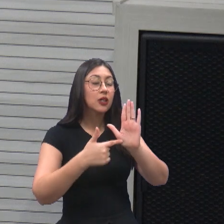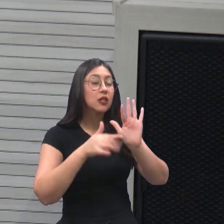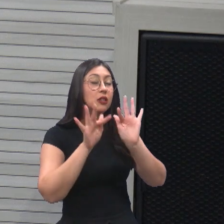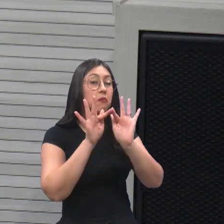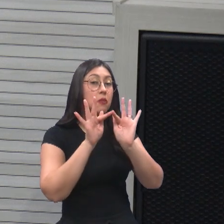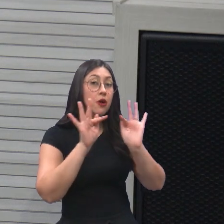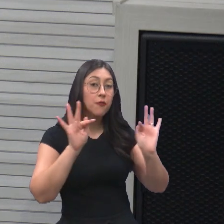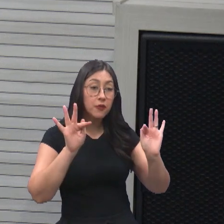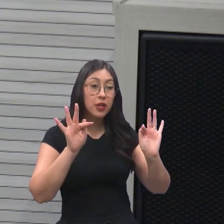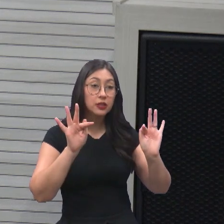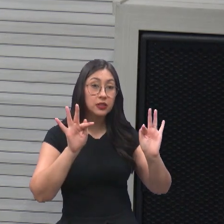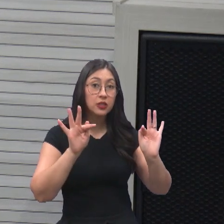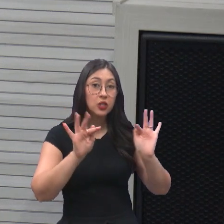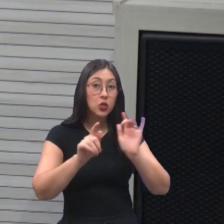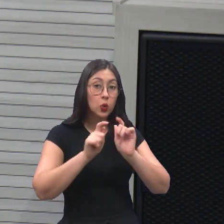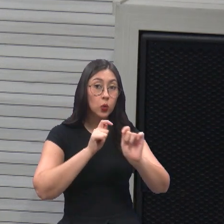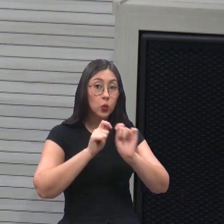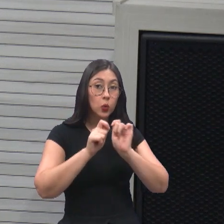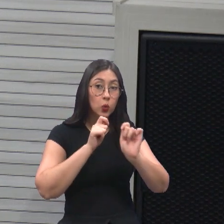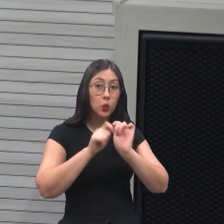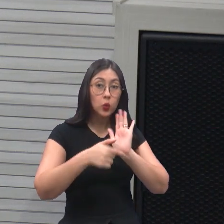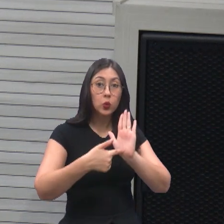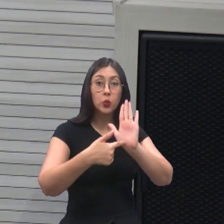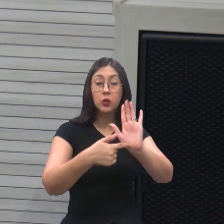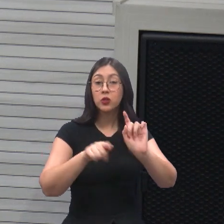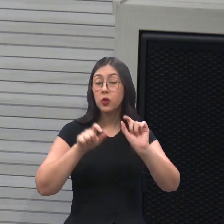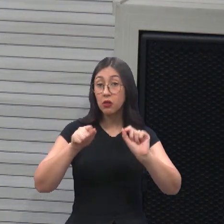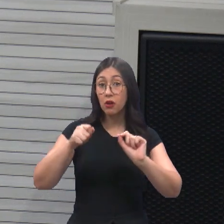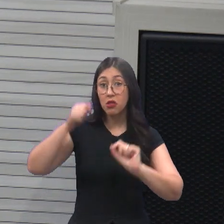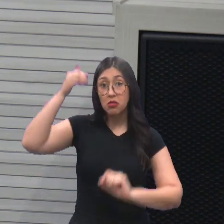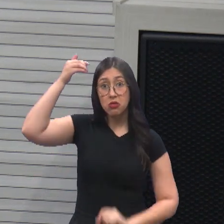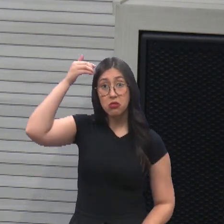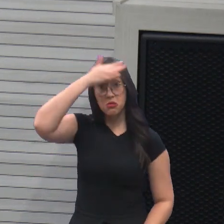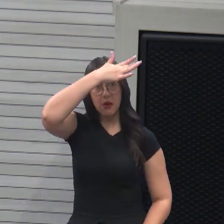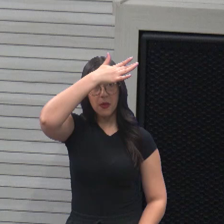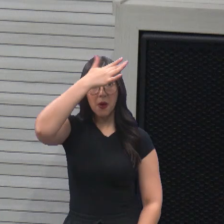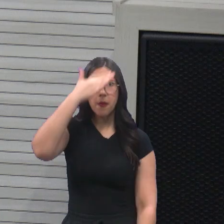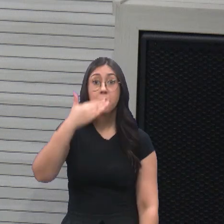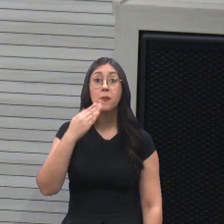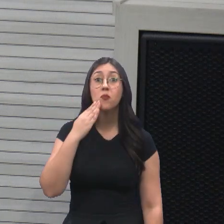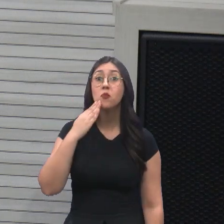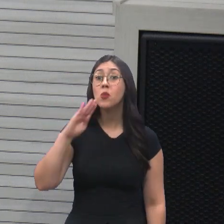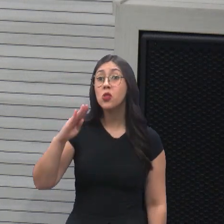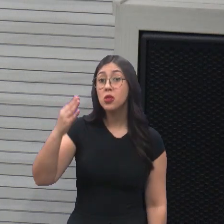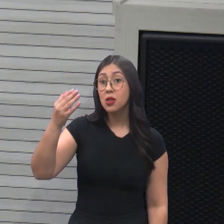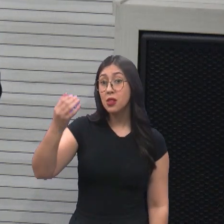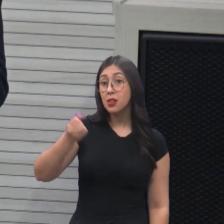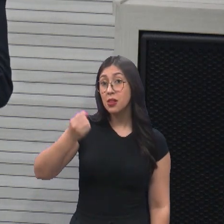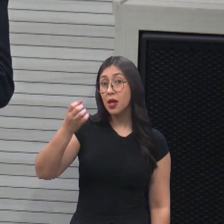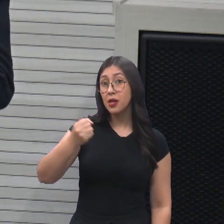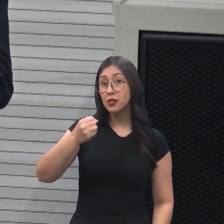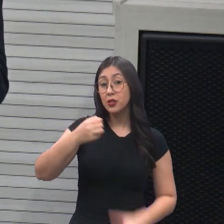o autor coloca, que Trump prometeu leite e mel.